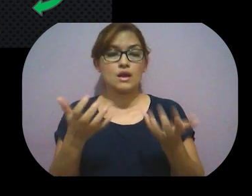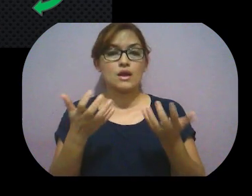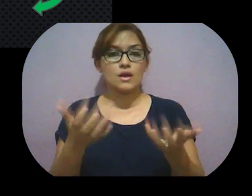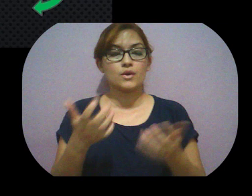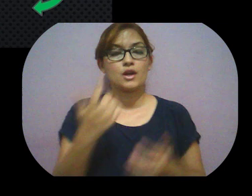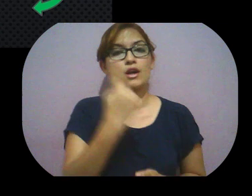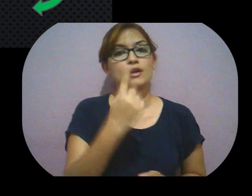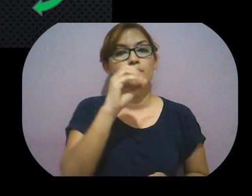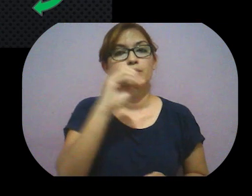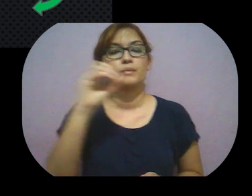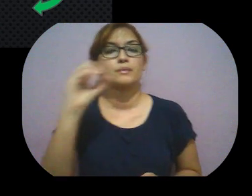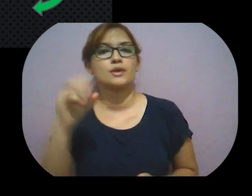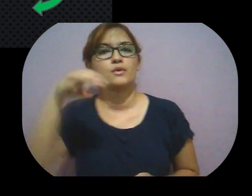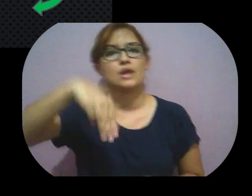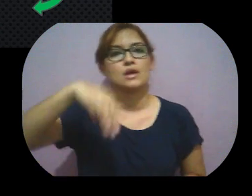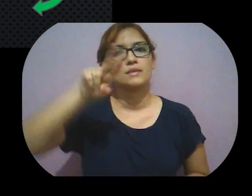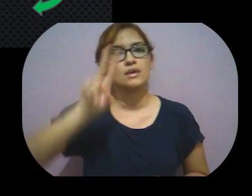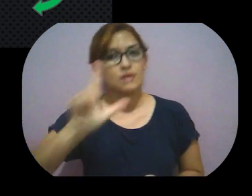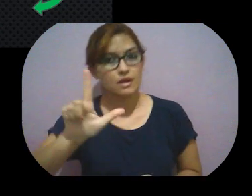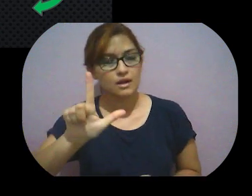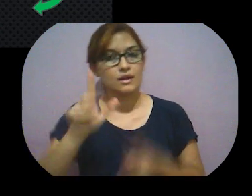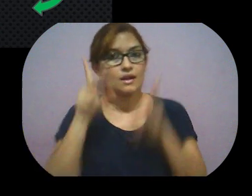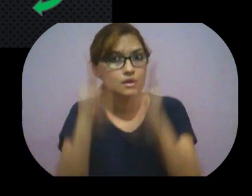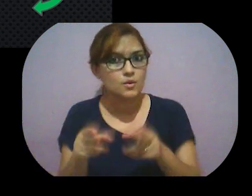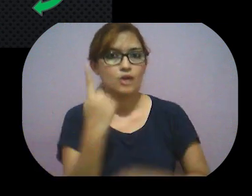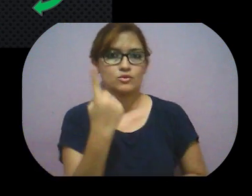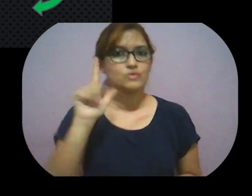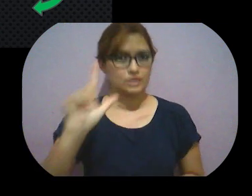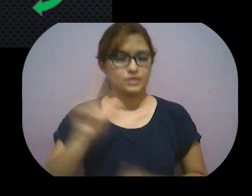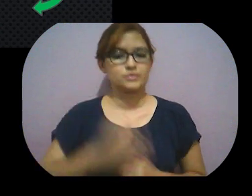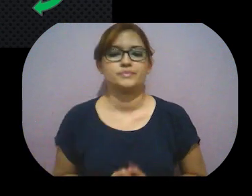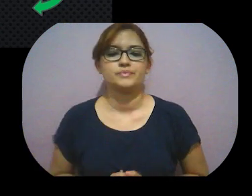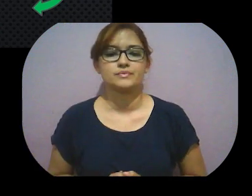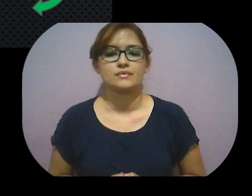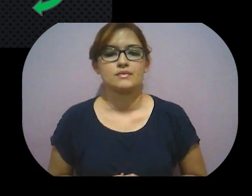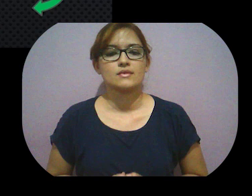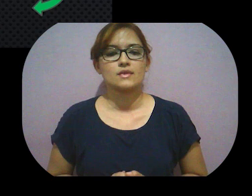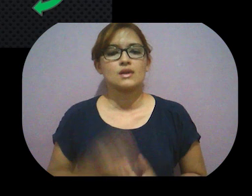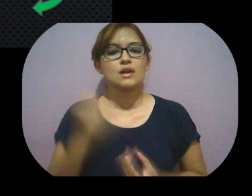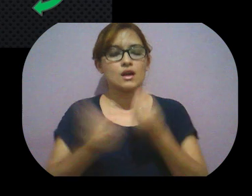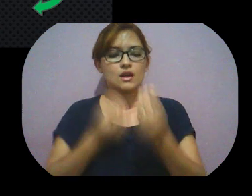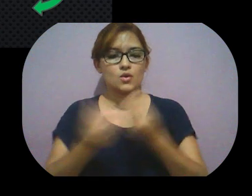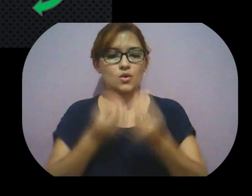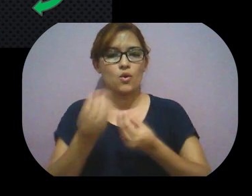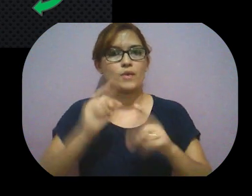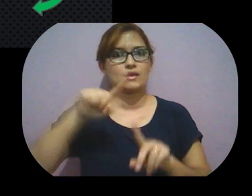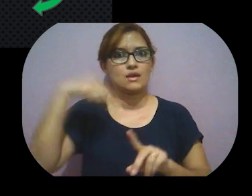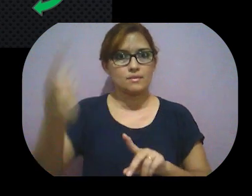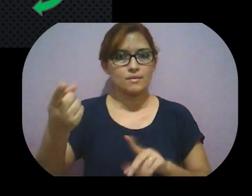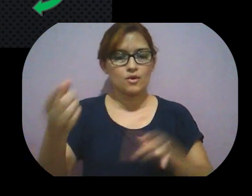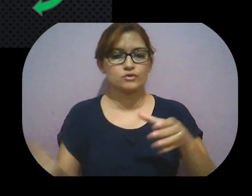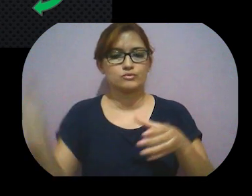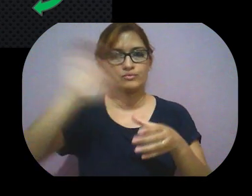preparar quantos ml? 1000 ml para concentração igual a quanto? 0,1%. Então, depois da diluição,